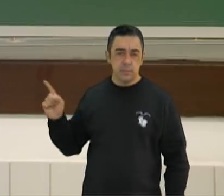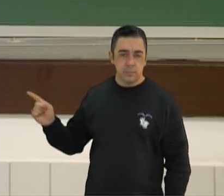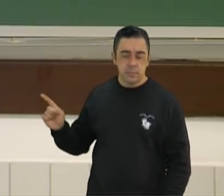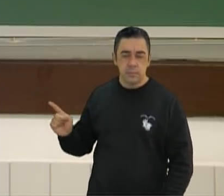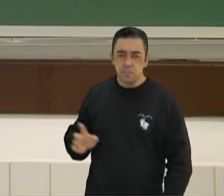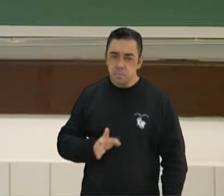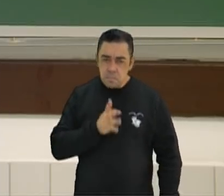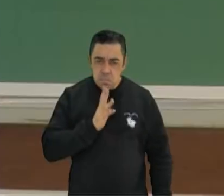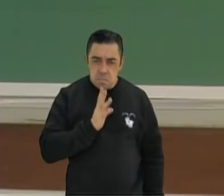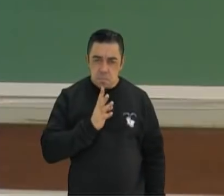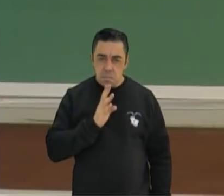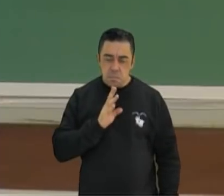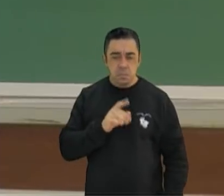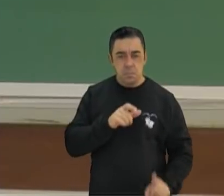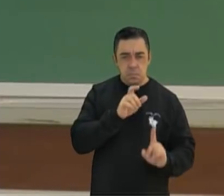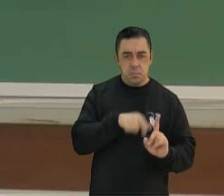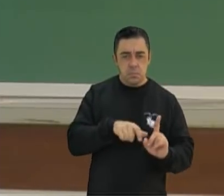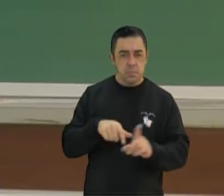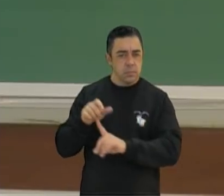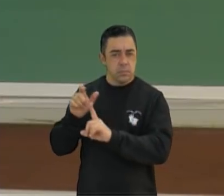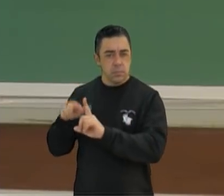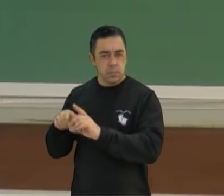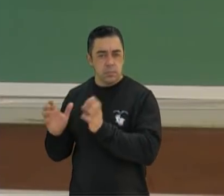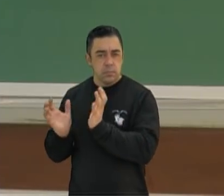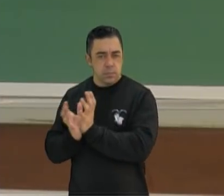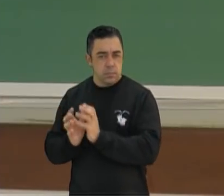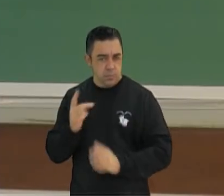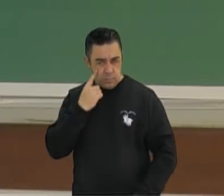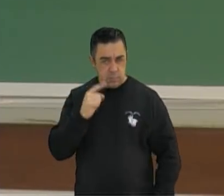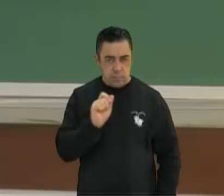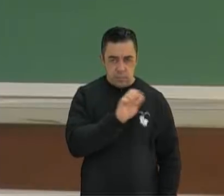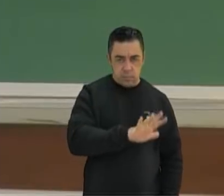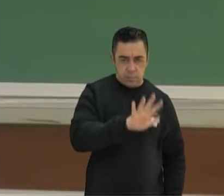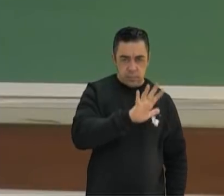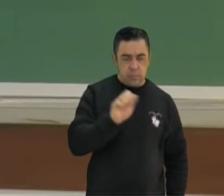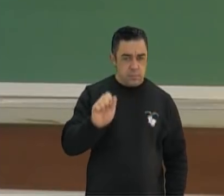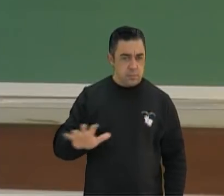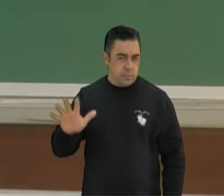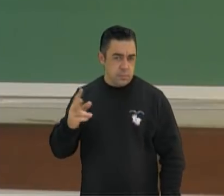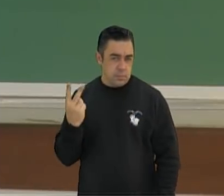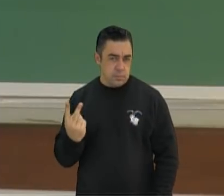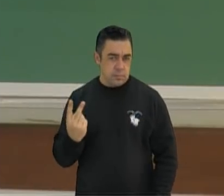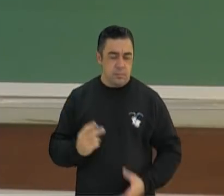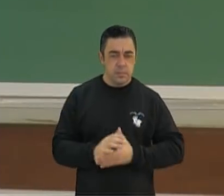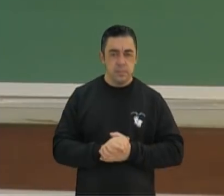Você reconhece esses personagens? Veja que nós temos duas figuras diferentes aqui.